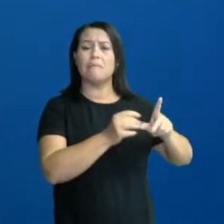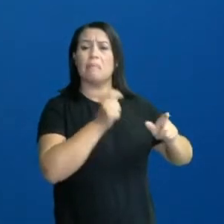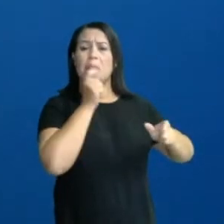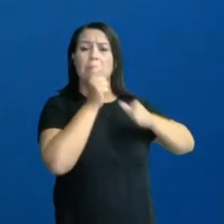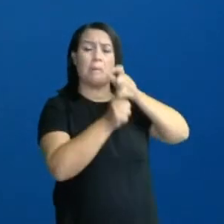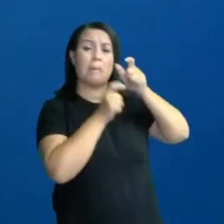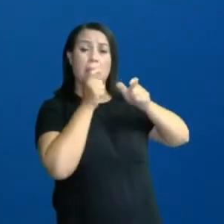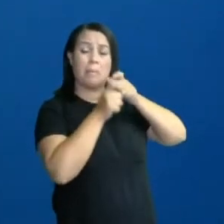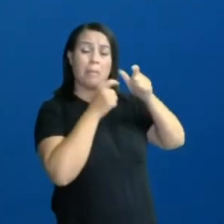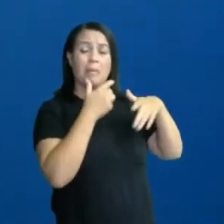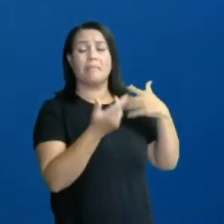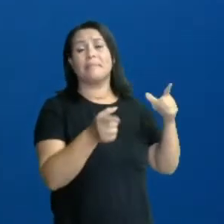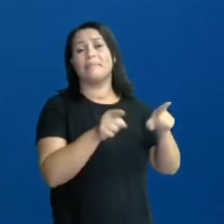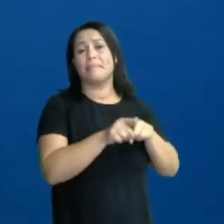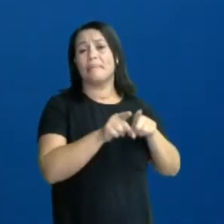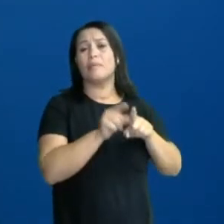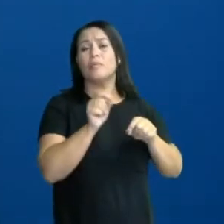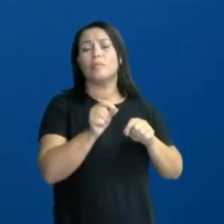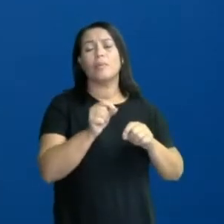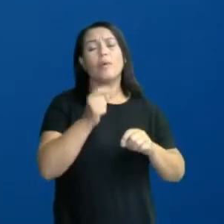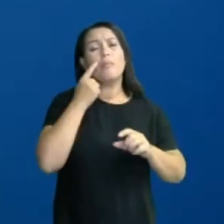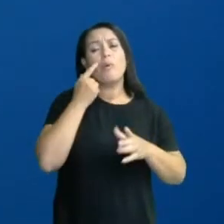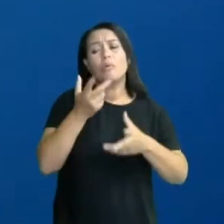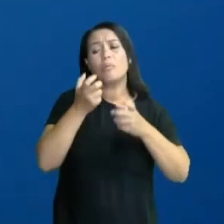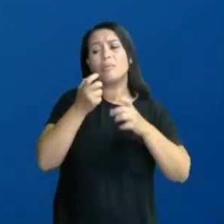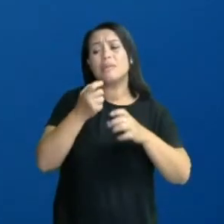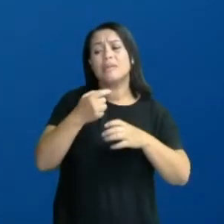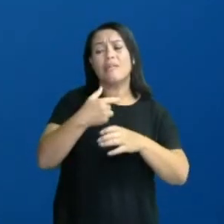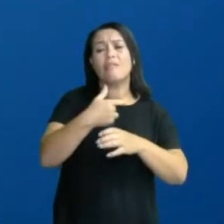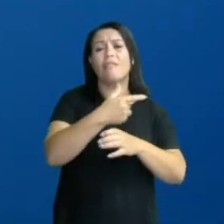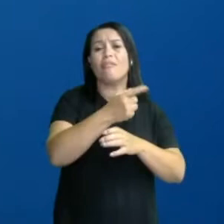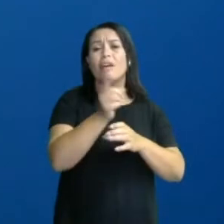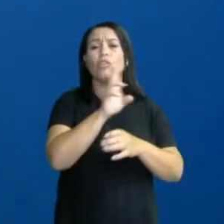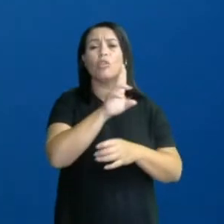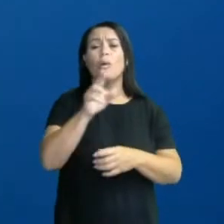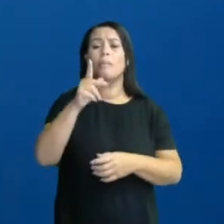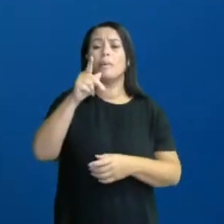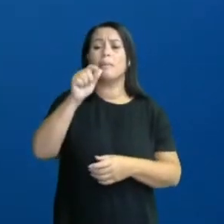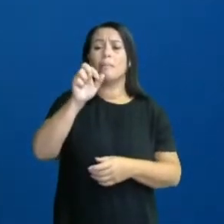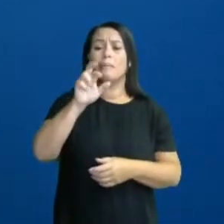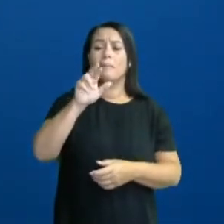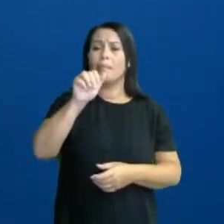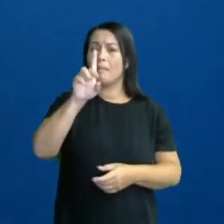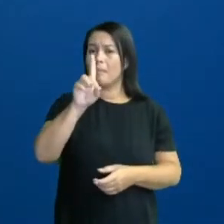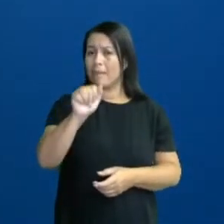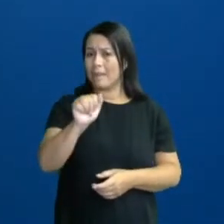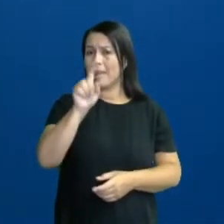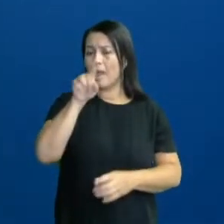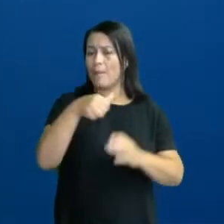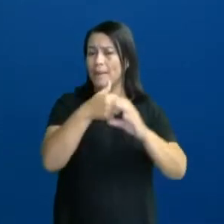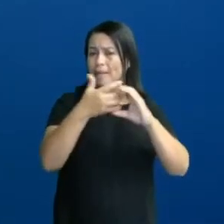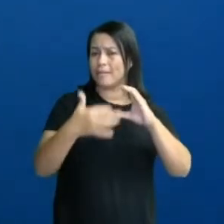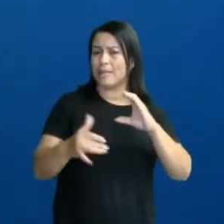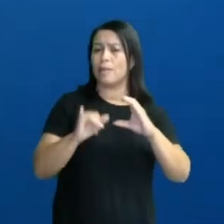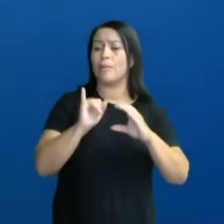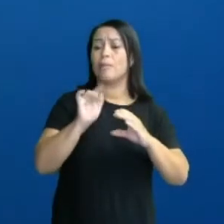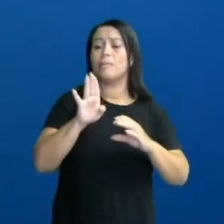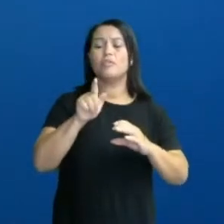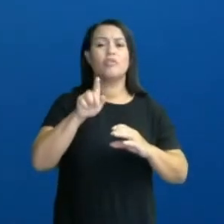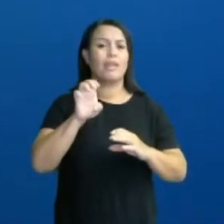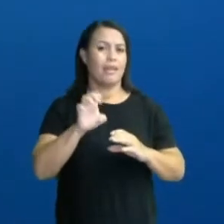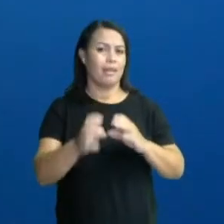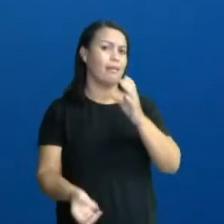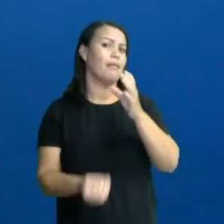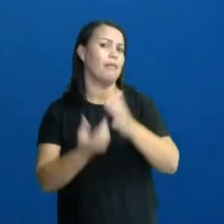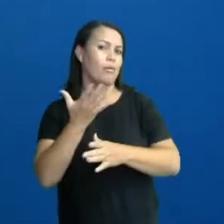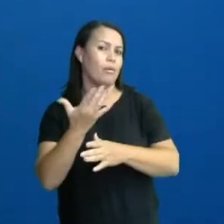sobre esse resultado aqui. Eles lembram que parda é uma classificação que foi criada pelo IBGE, que de fato não existe,